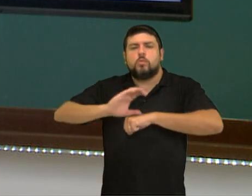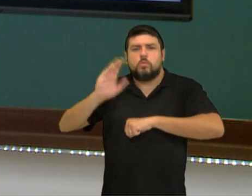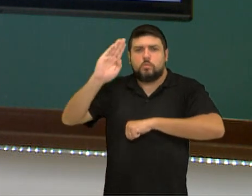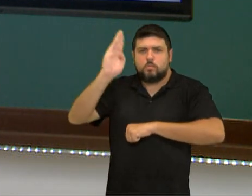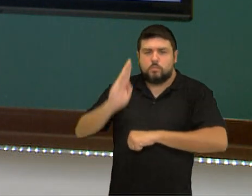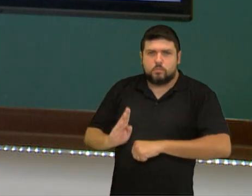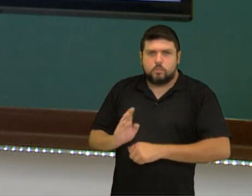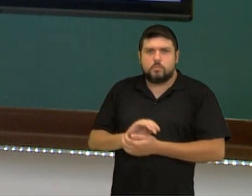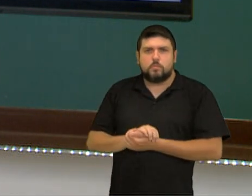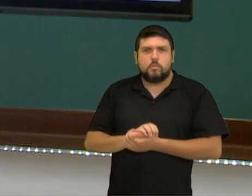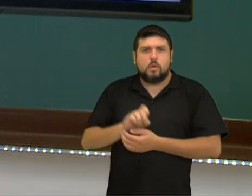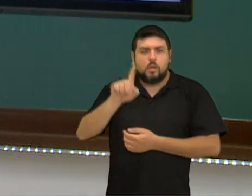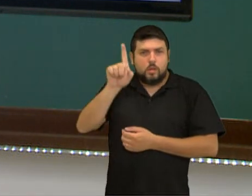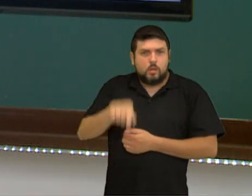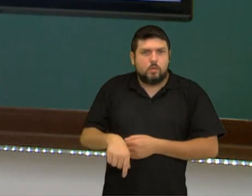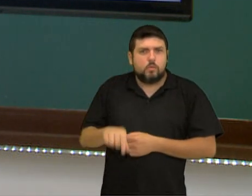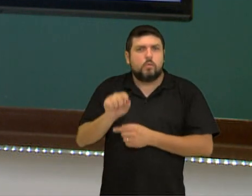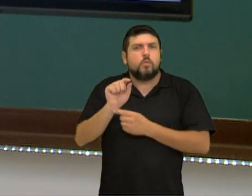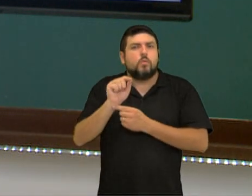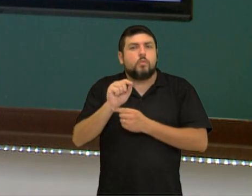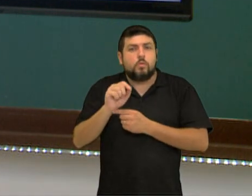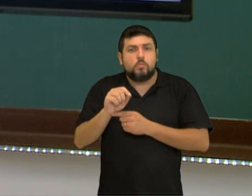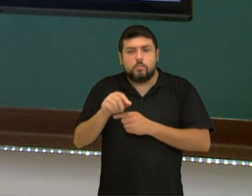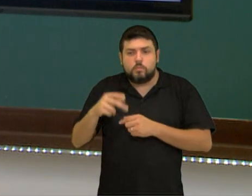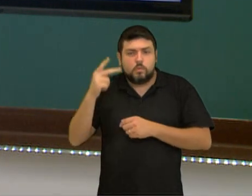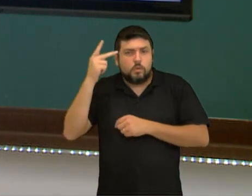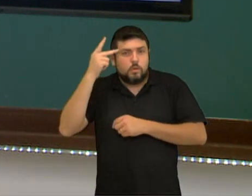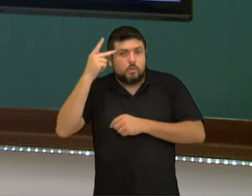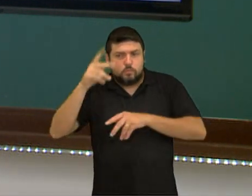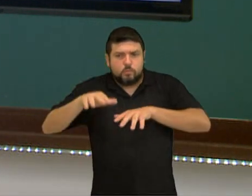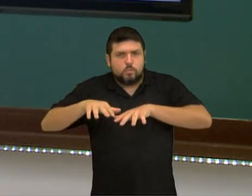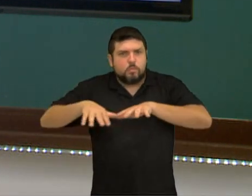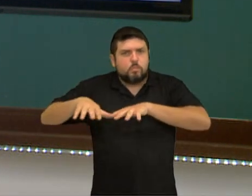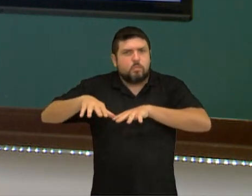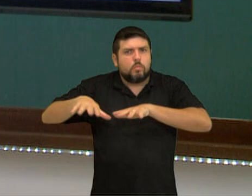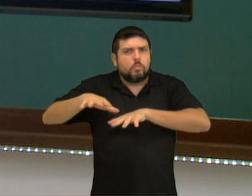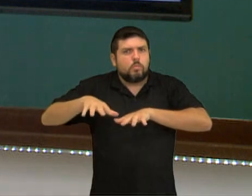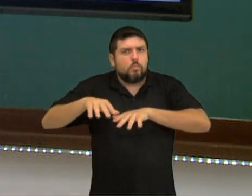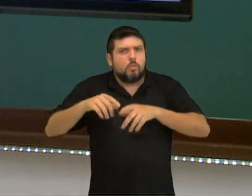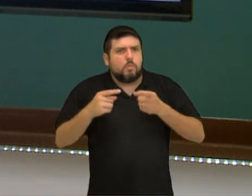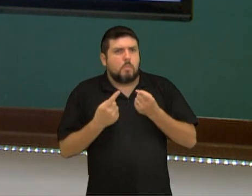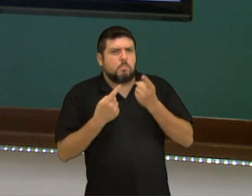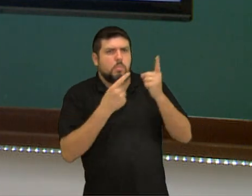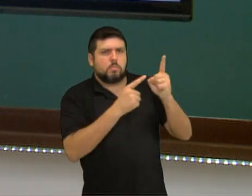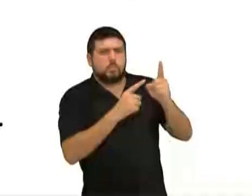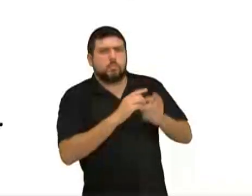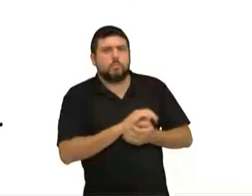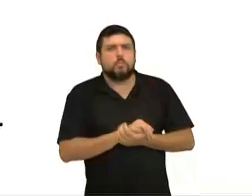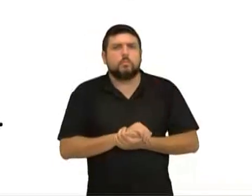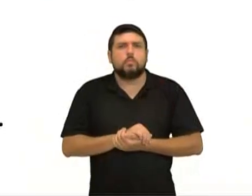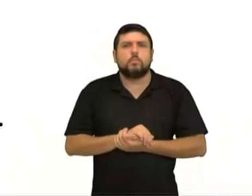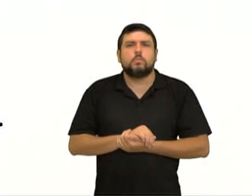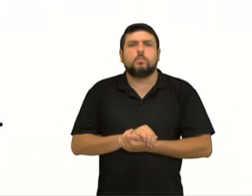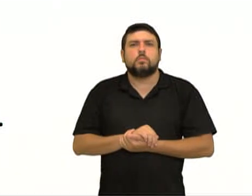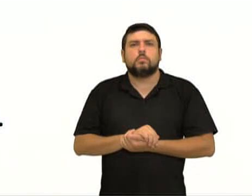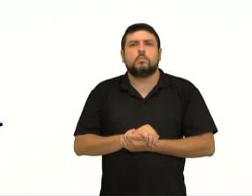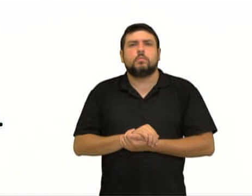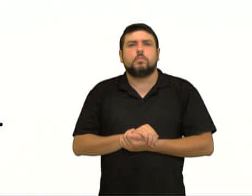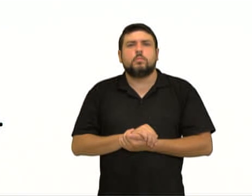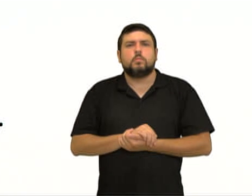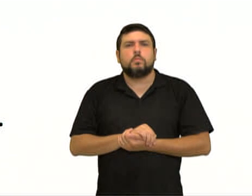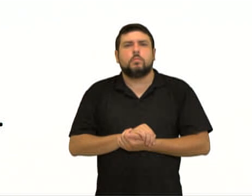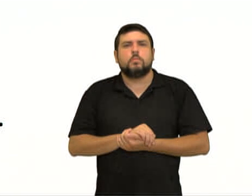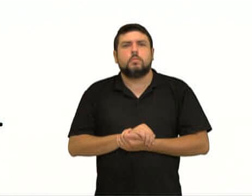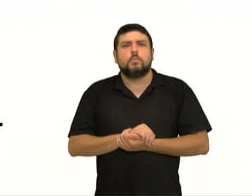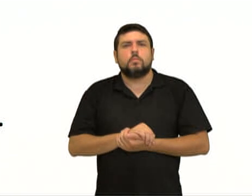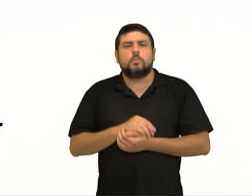as exigências do movimento de São Paulo, da Frente Única Paulista. Então, São Paulo decidiu, depois de todos